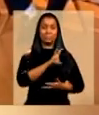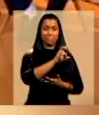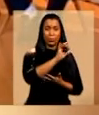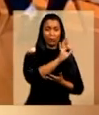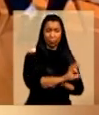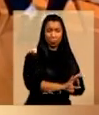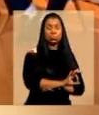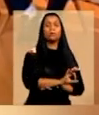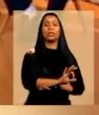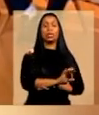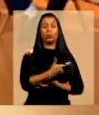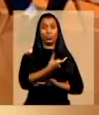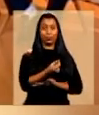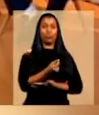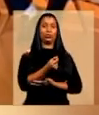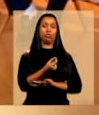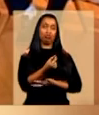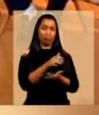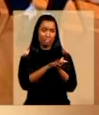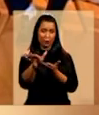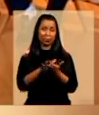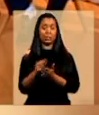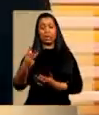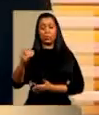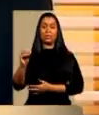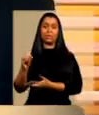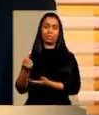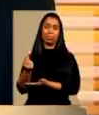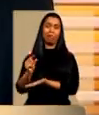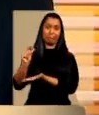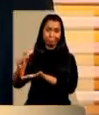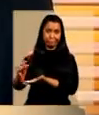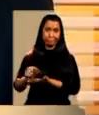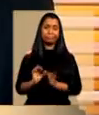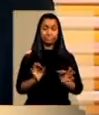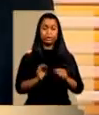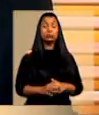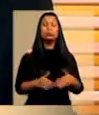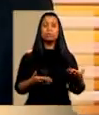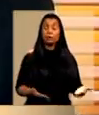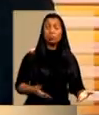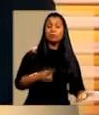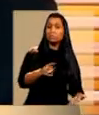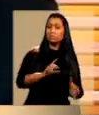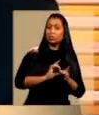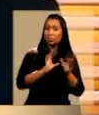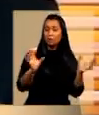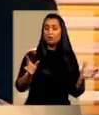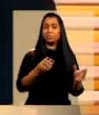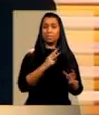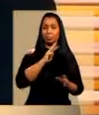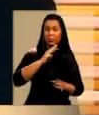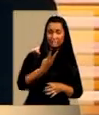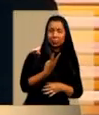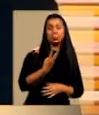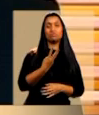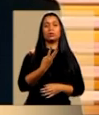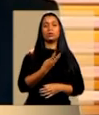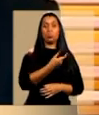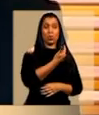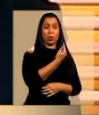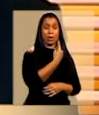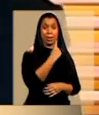um 50 para o essencial, um 20 para o supérfluo e o 30 para investir. Para investimento. Entendeu? Perfeito. Então você deixar, olha, se eu recebo 3 mil